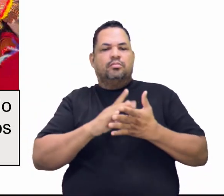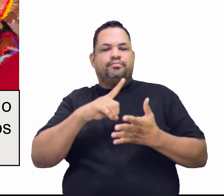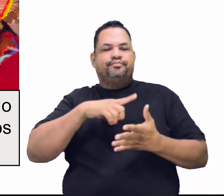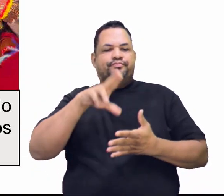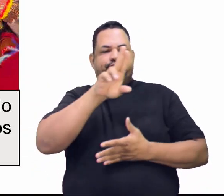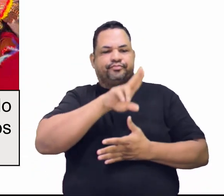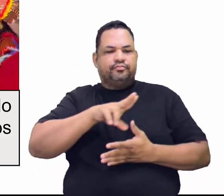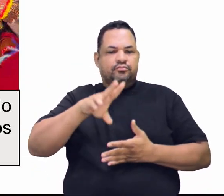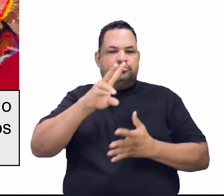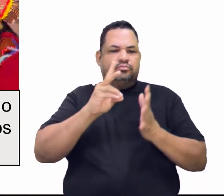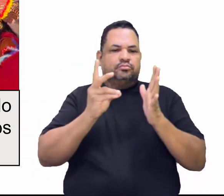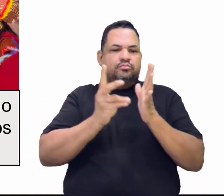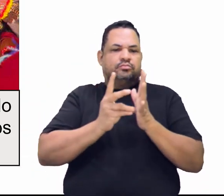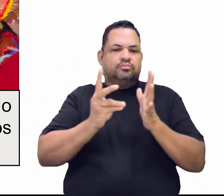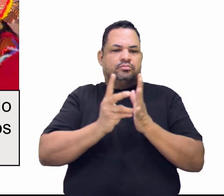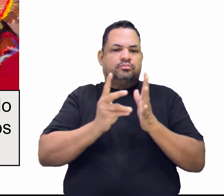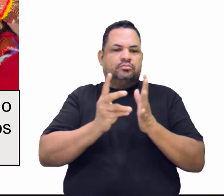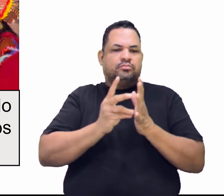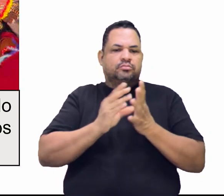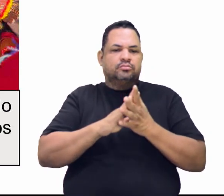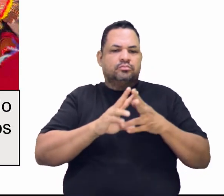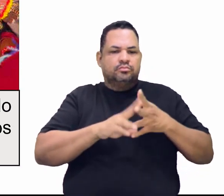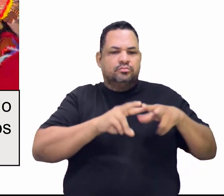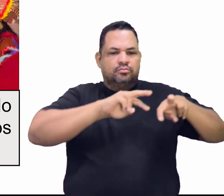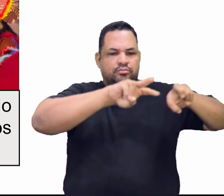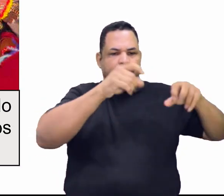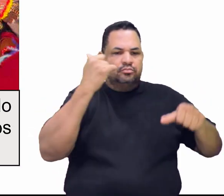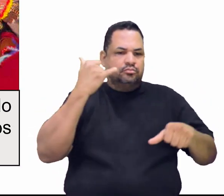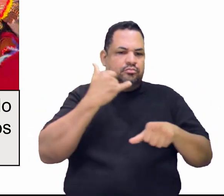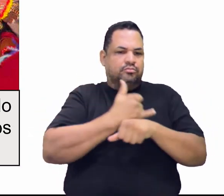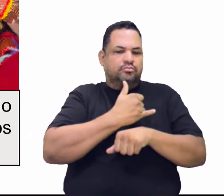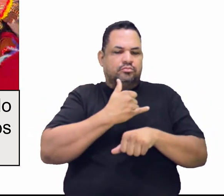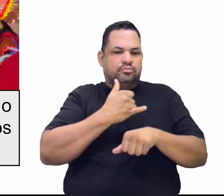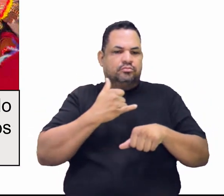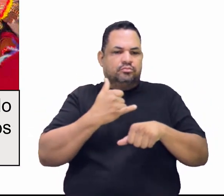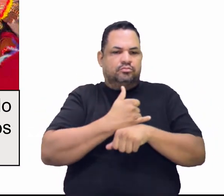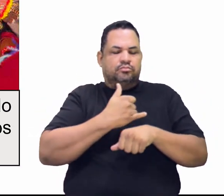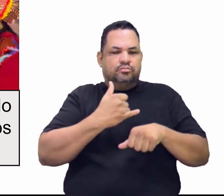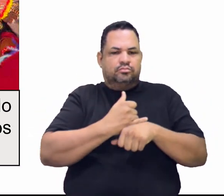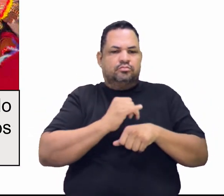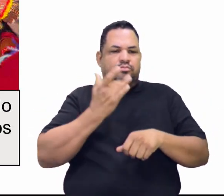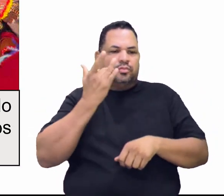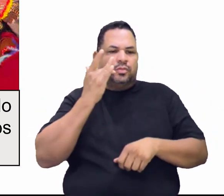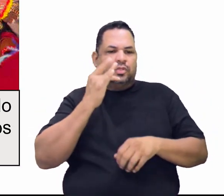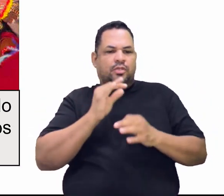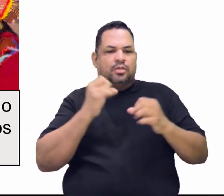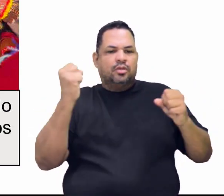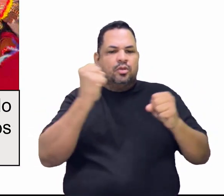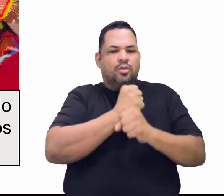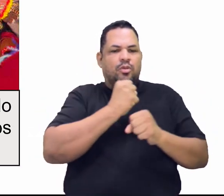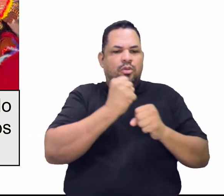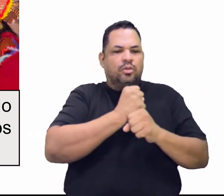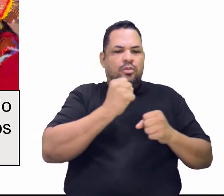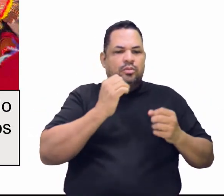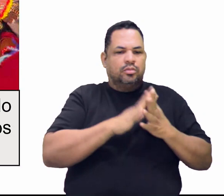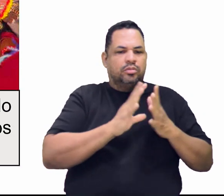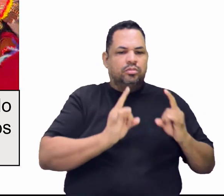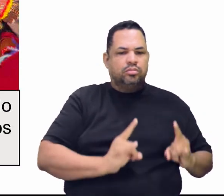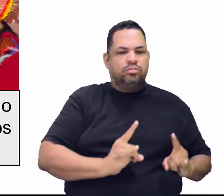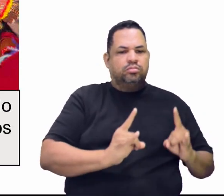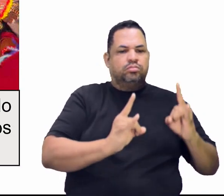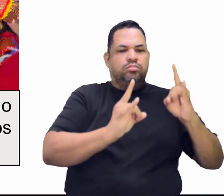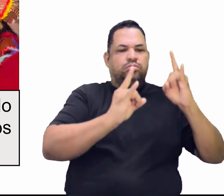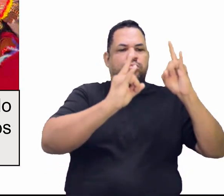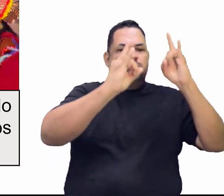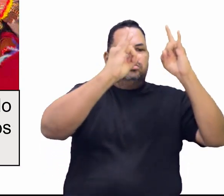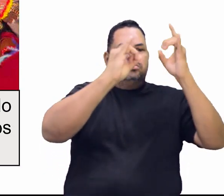na utilização dos indígenas nas minas, na construção de obras e também nas